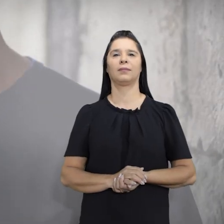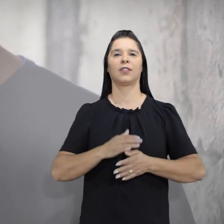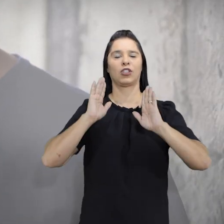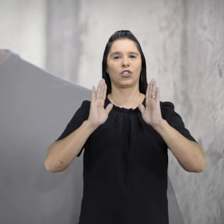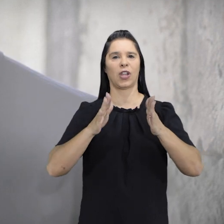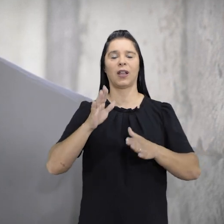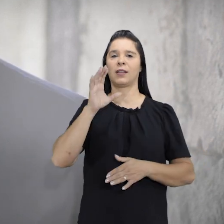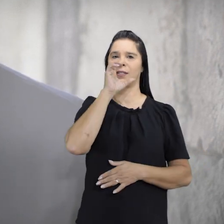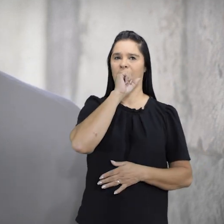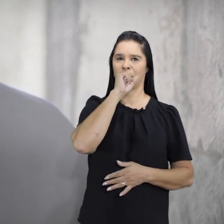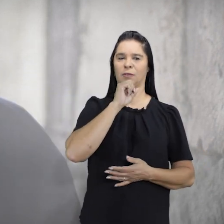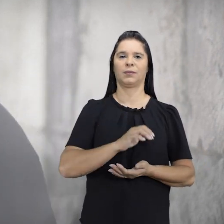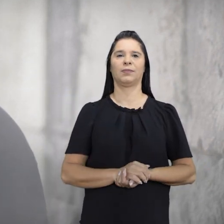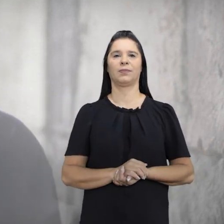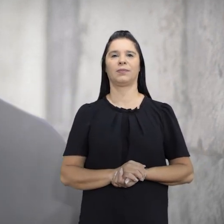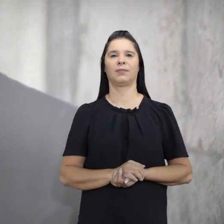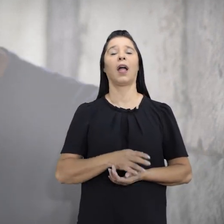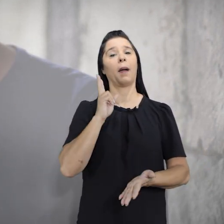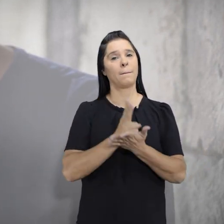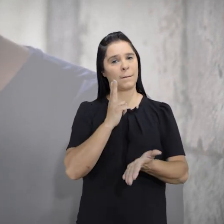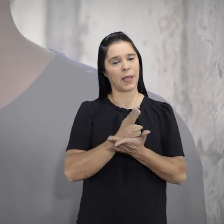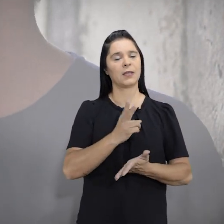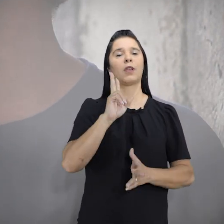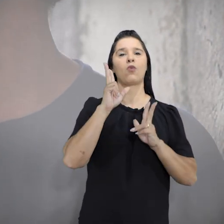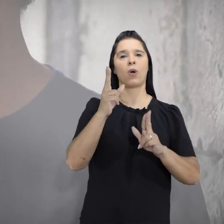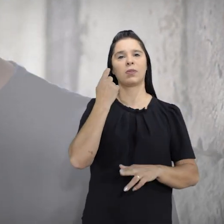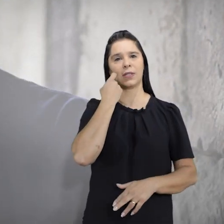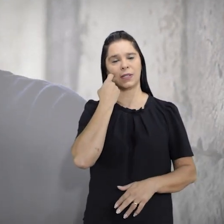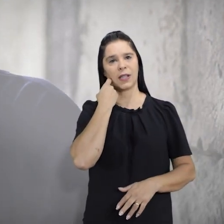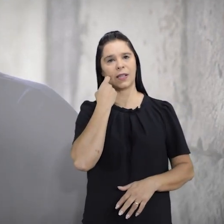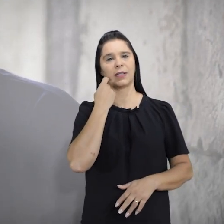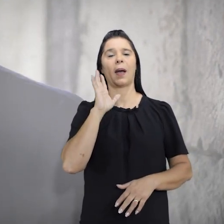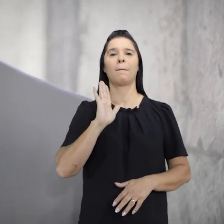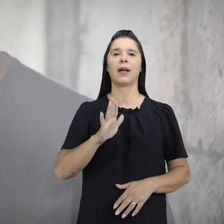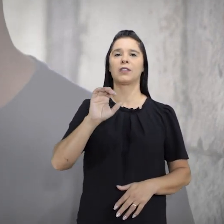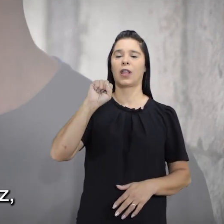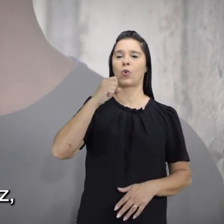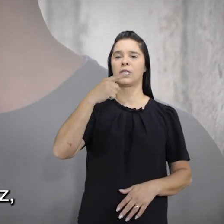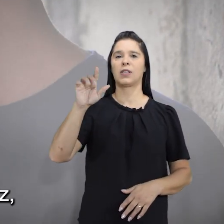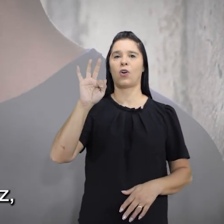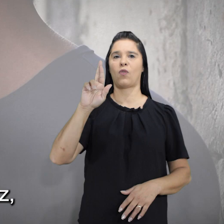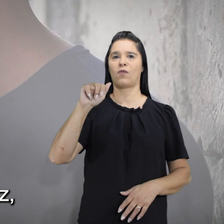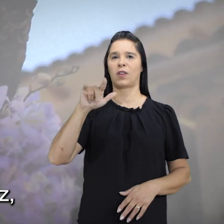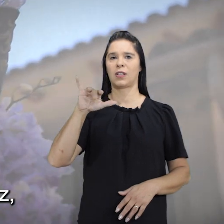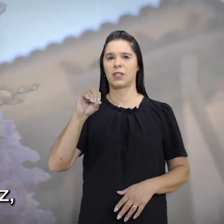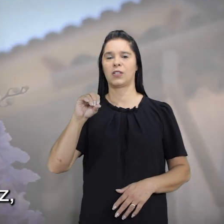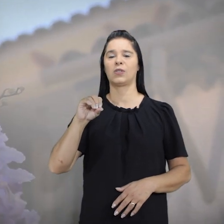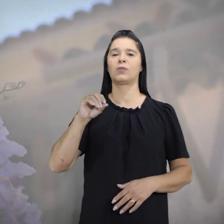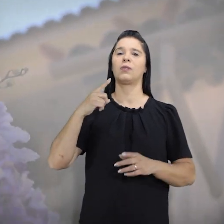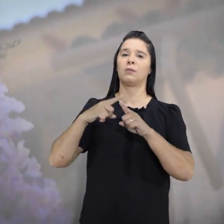Já no sábado, o esquema é o mesmo da sexta, só que é com São Francisco, né? Que o Senhor dos Passos